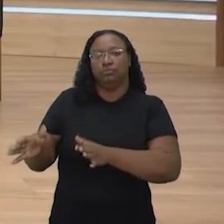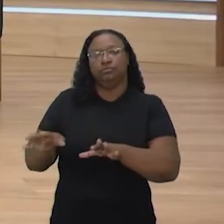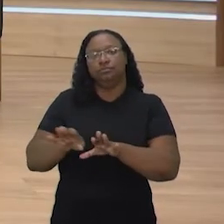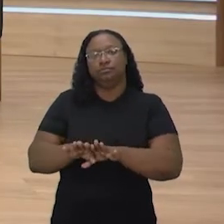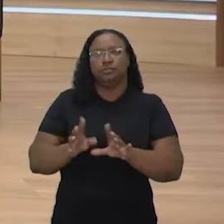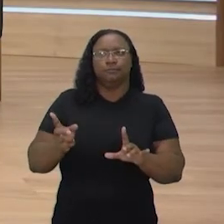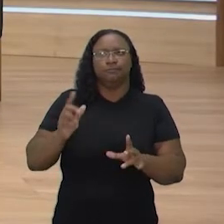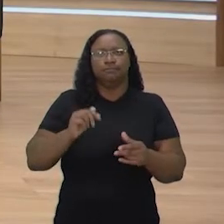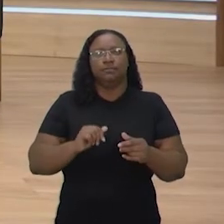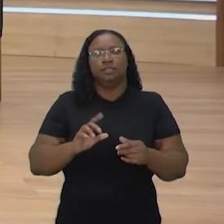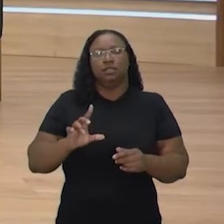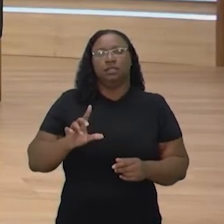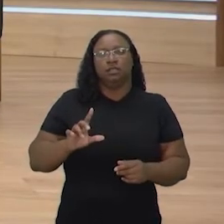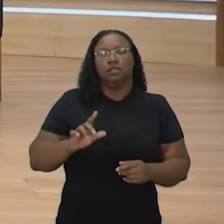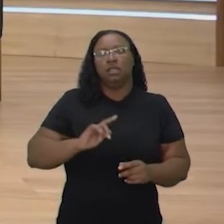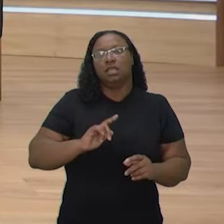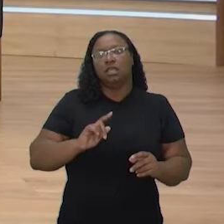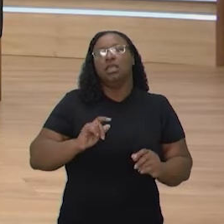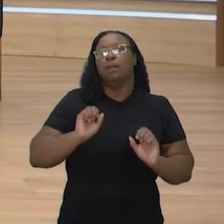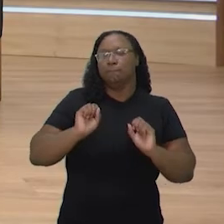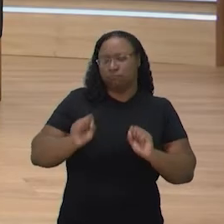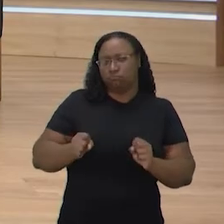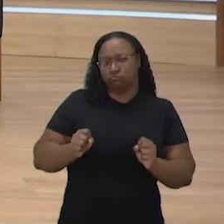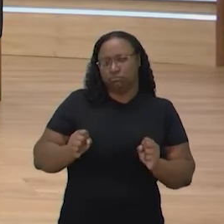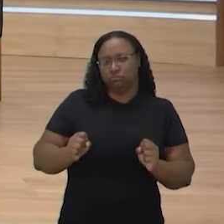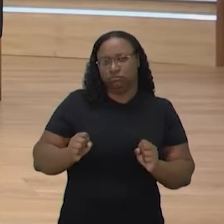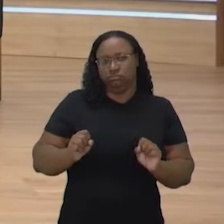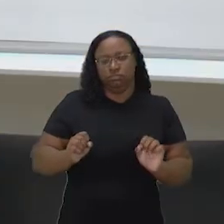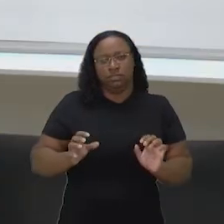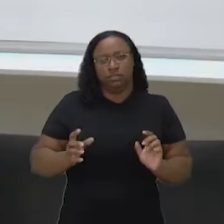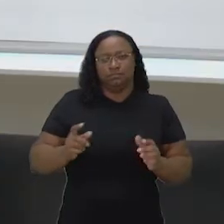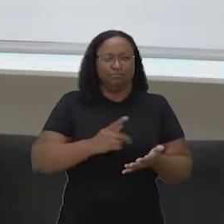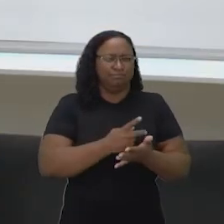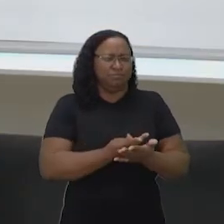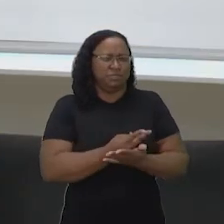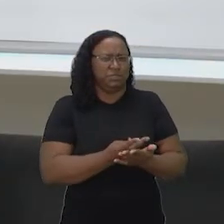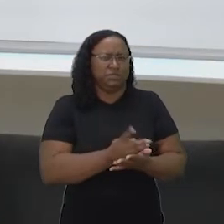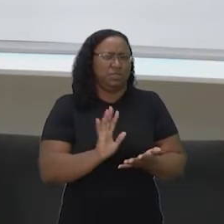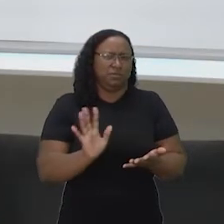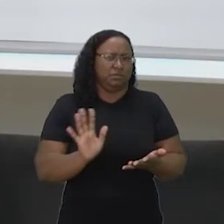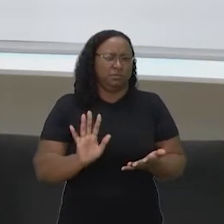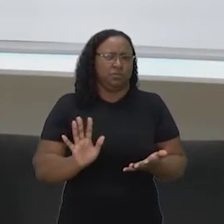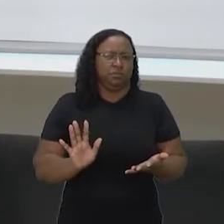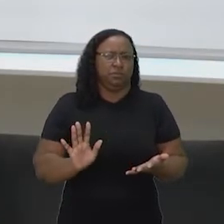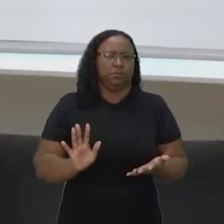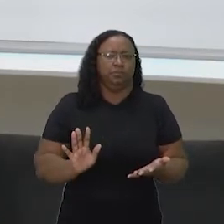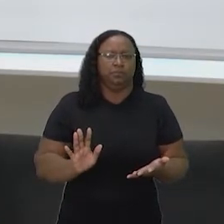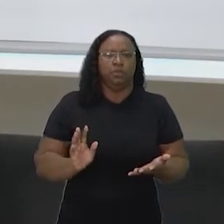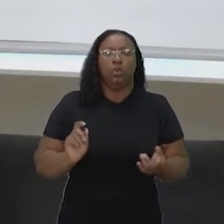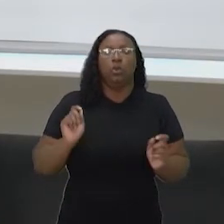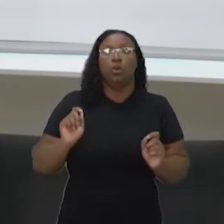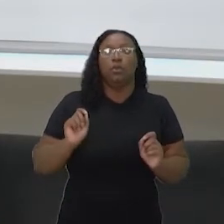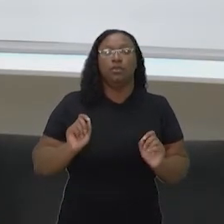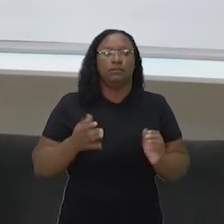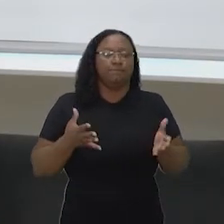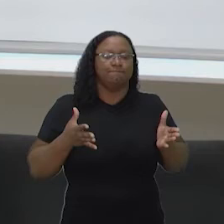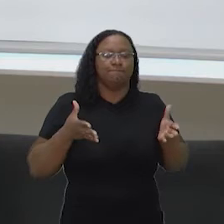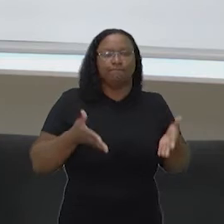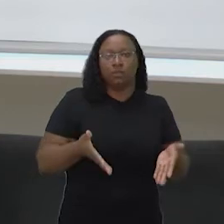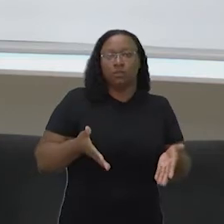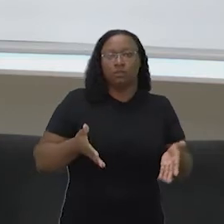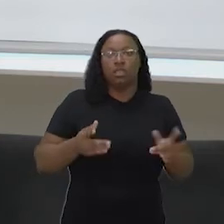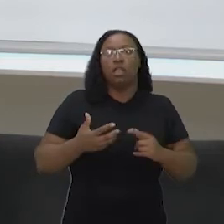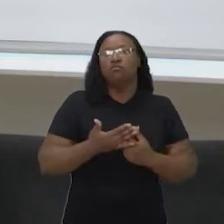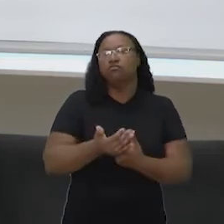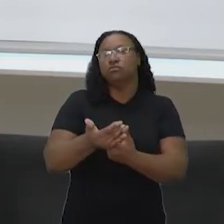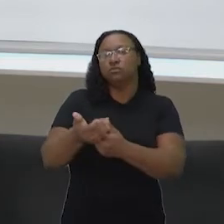engano. Então, assim, é possível? É possível, mas a gente ainda precisa pesquisar bastante, porque às vezes o que vai determinar que